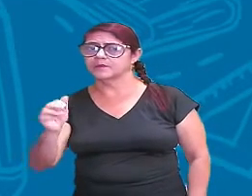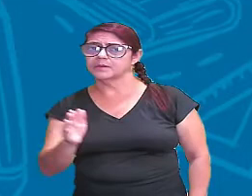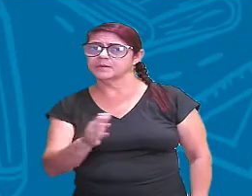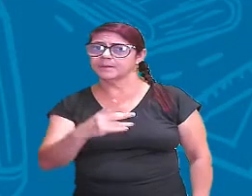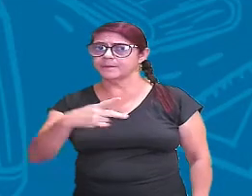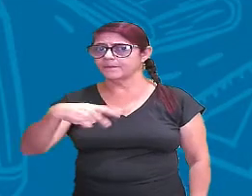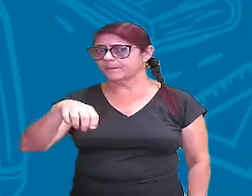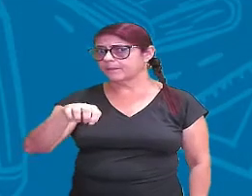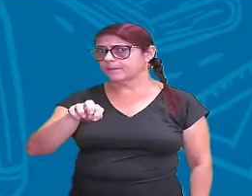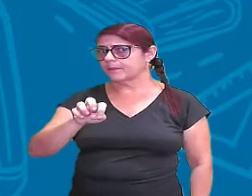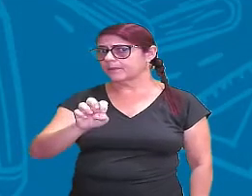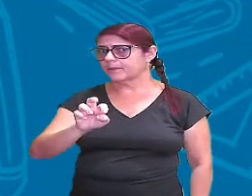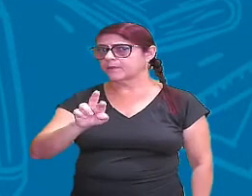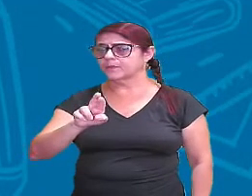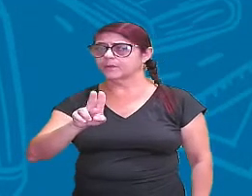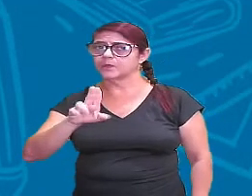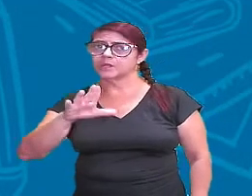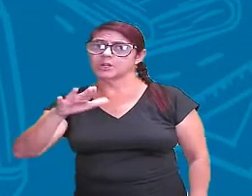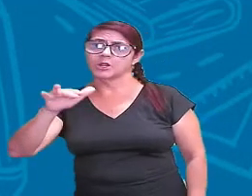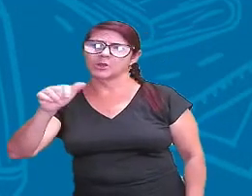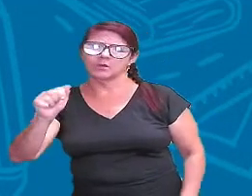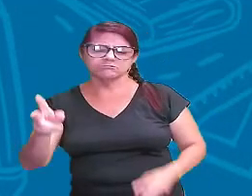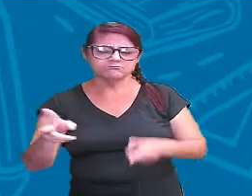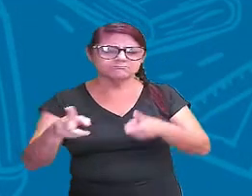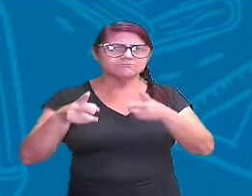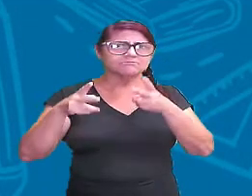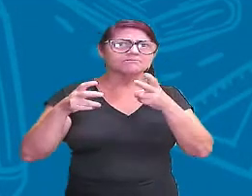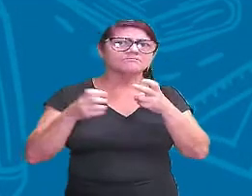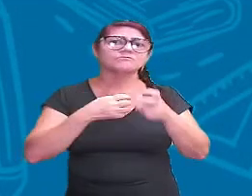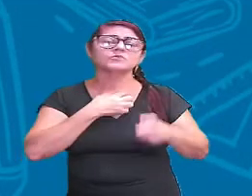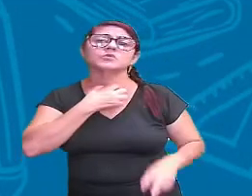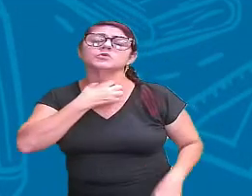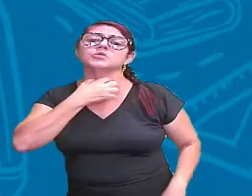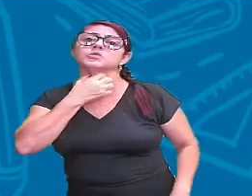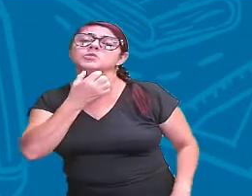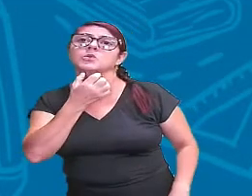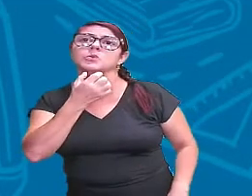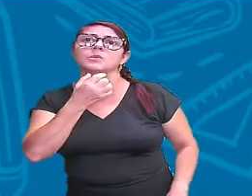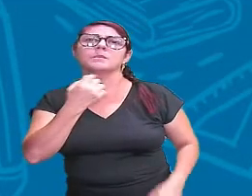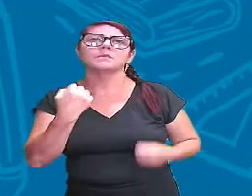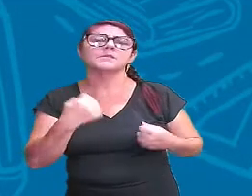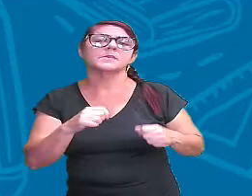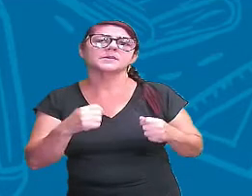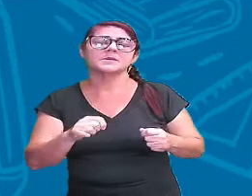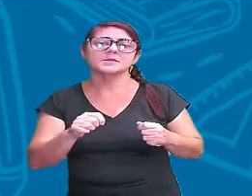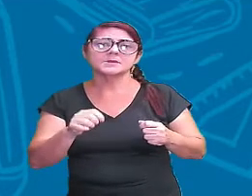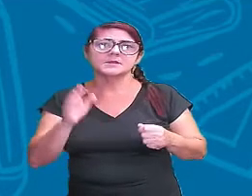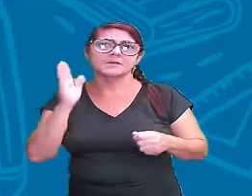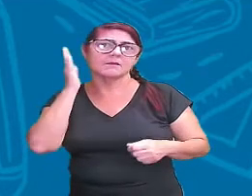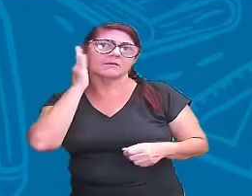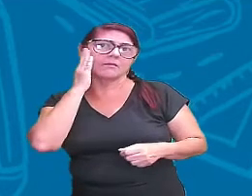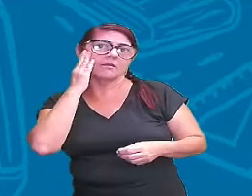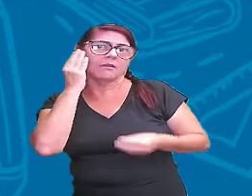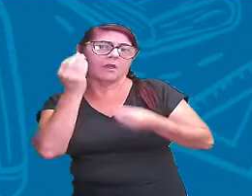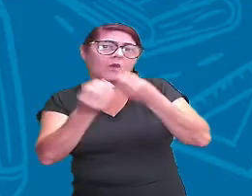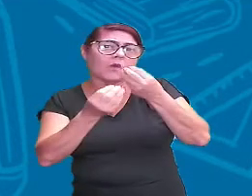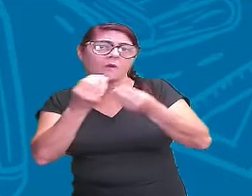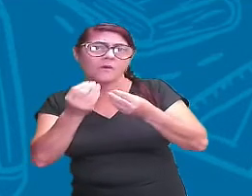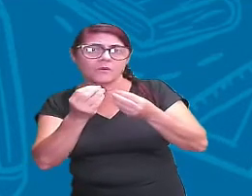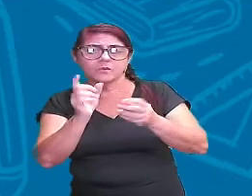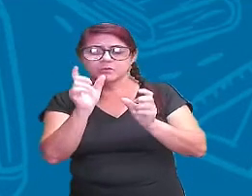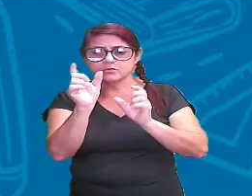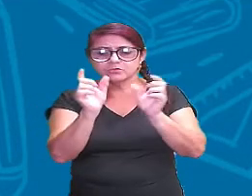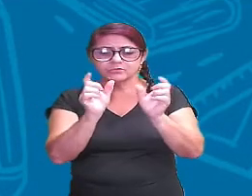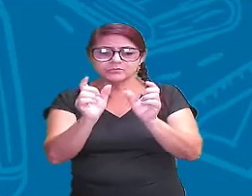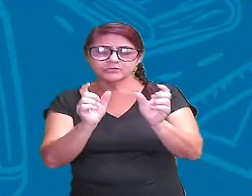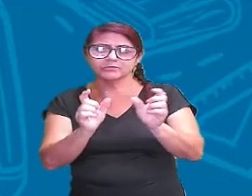Perceberam o som? Por isso que é importante essa escuta, para que a gente entenda e compreenda o uso do